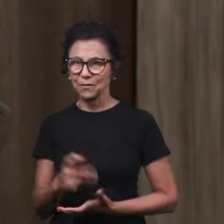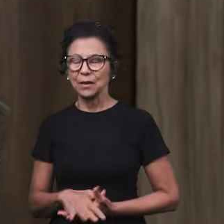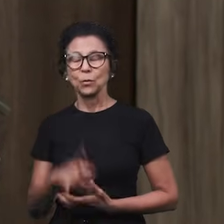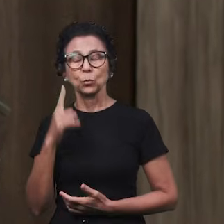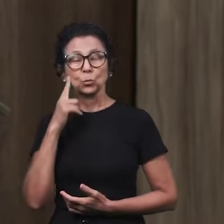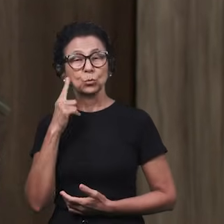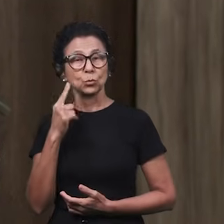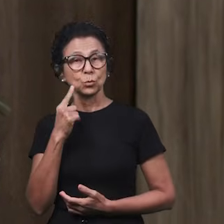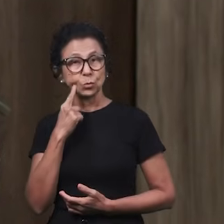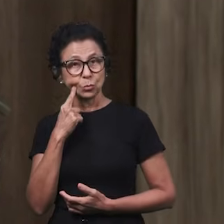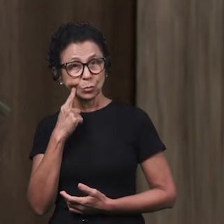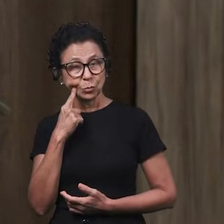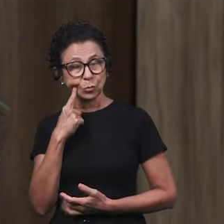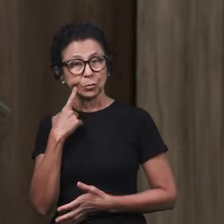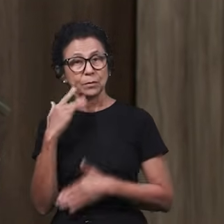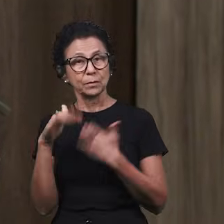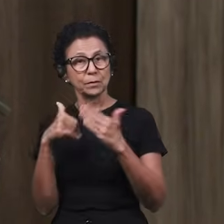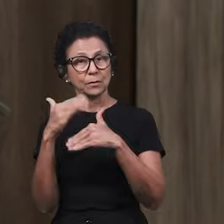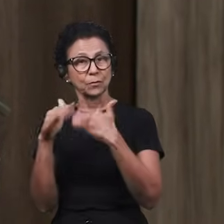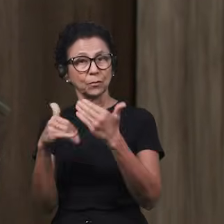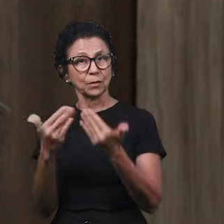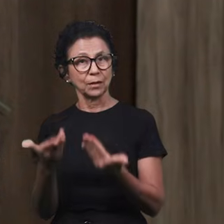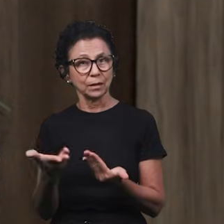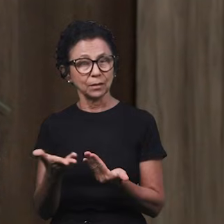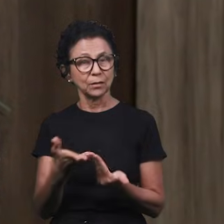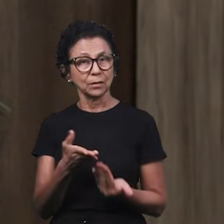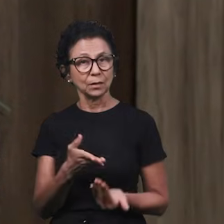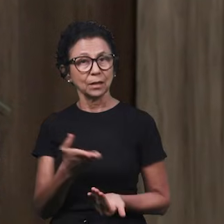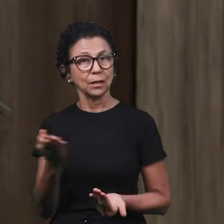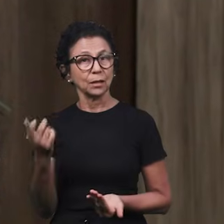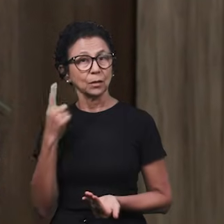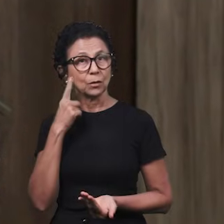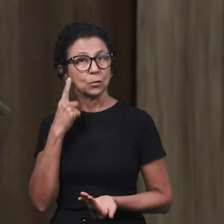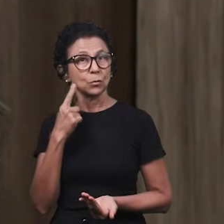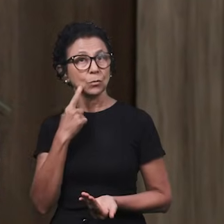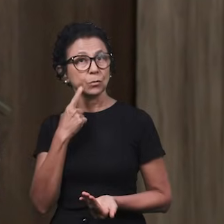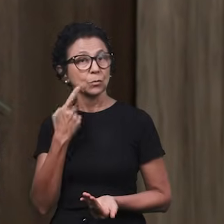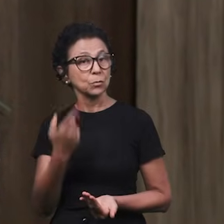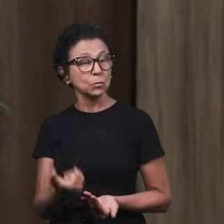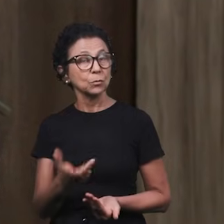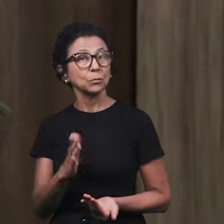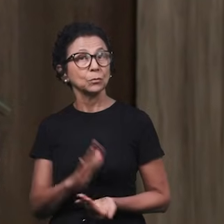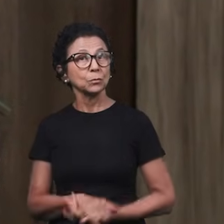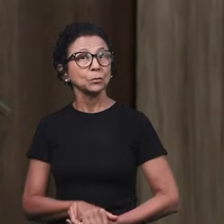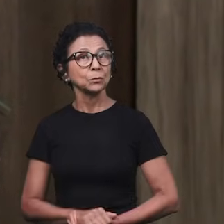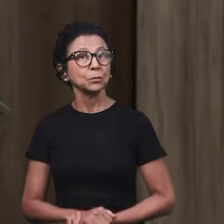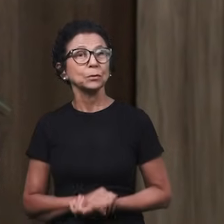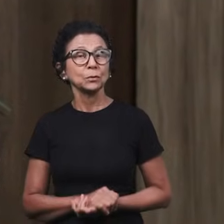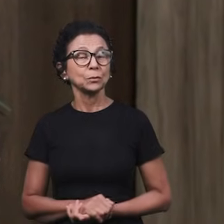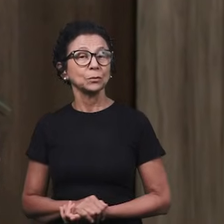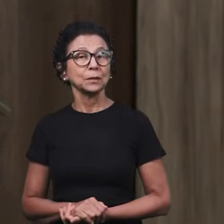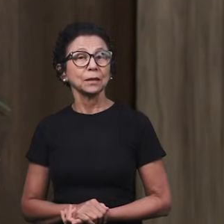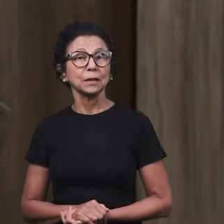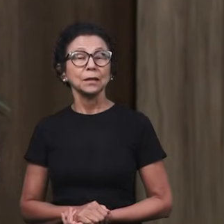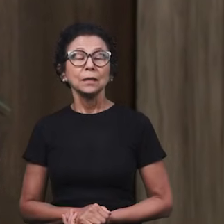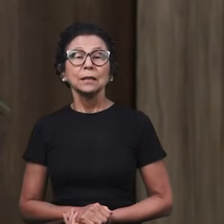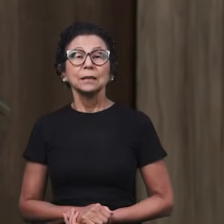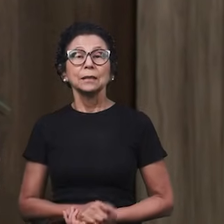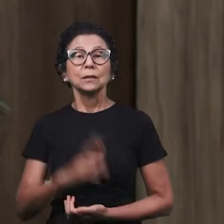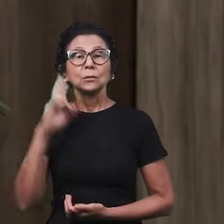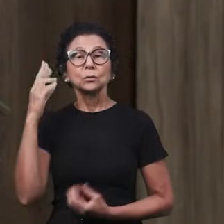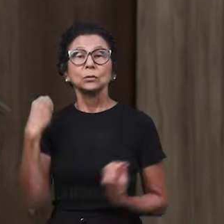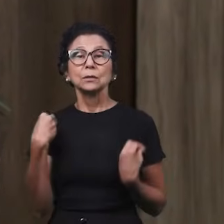porque em uma das experiências ele traz ali, que o surdo ele entendeu que o Senhor que foi abrindo as portas para ele ali.